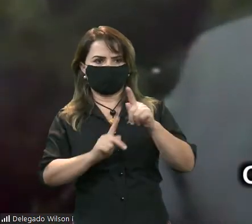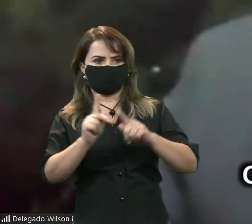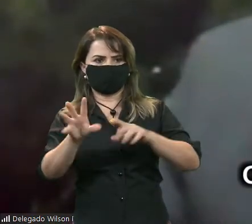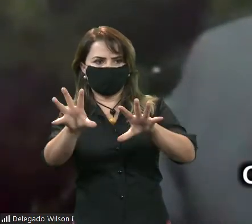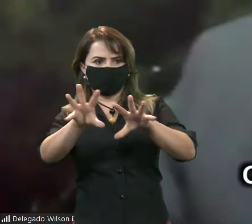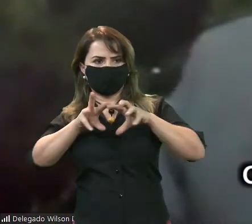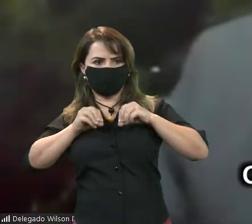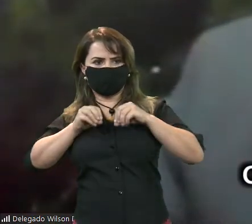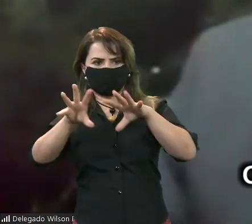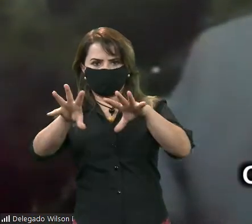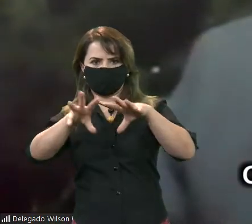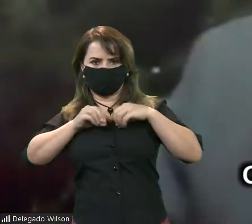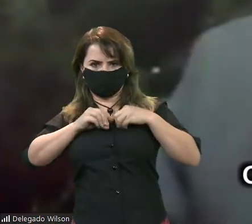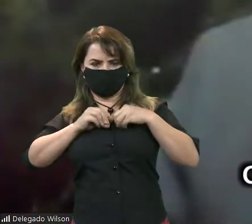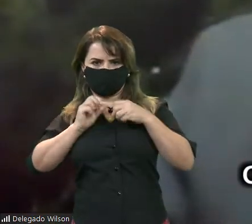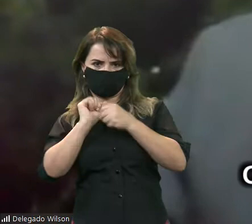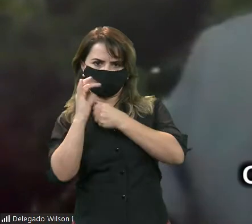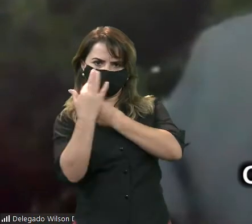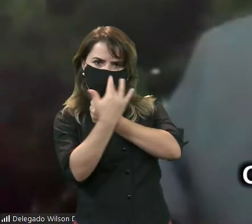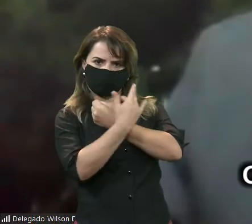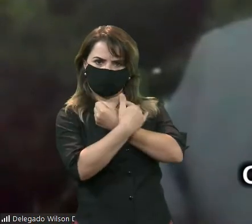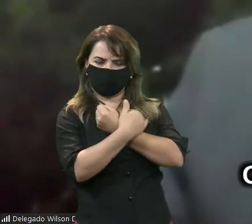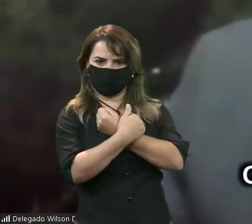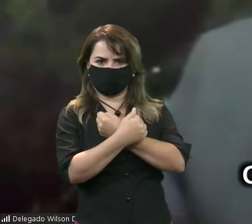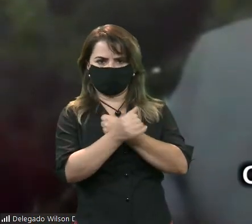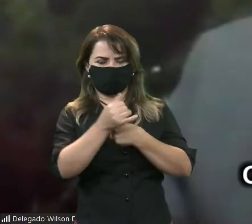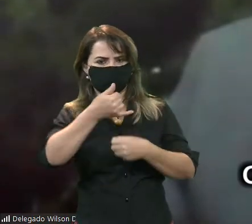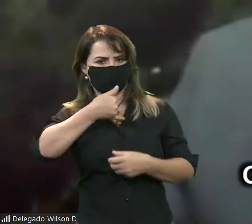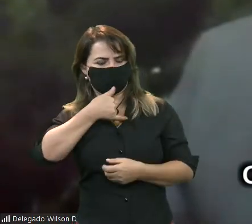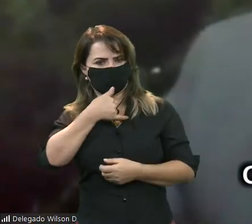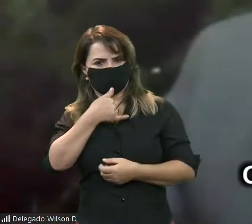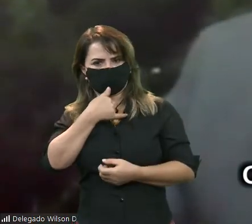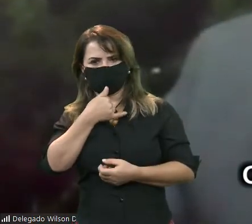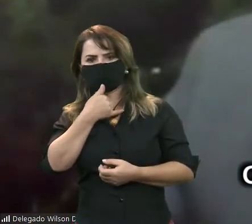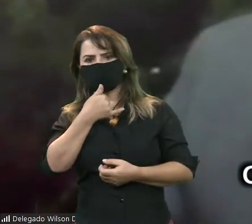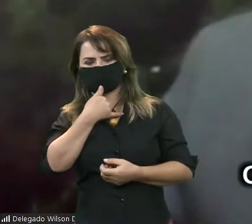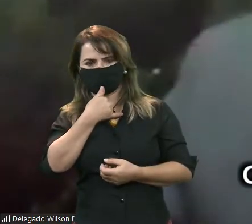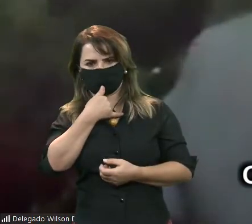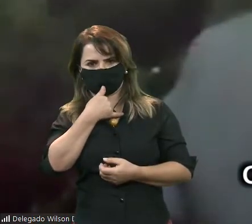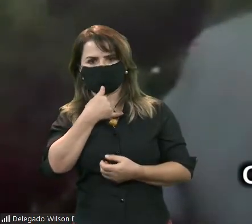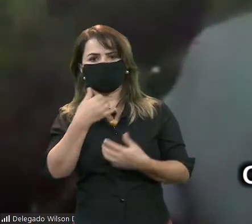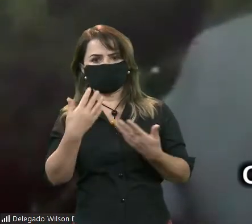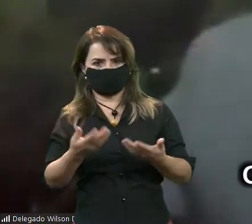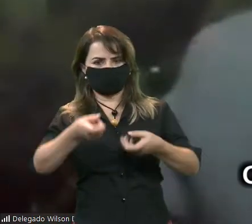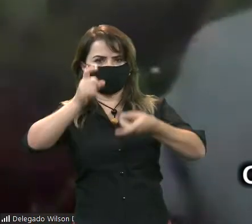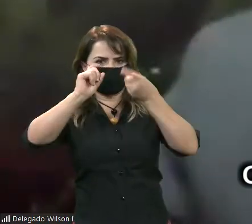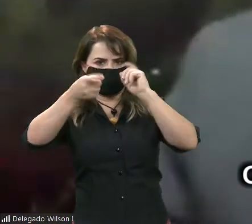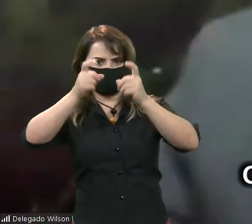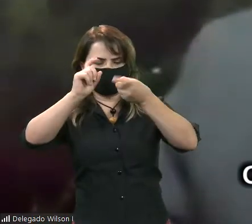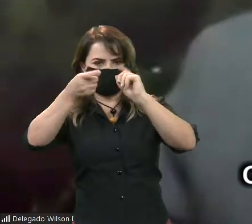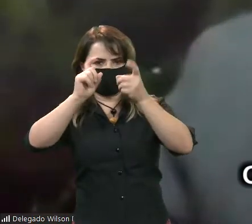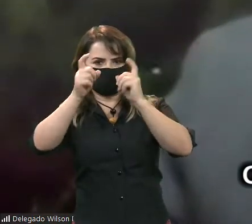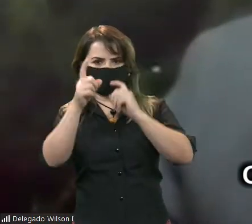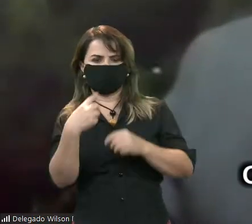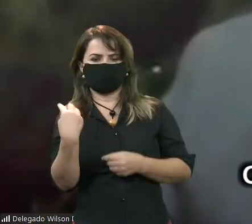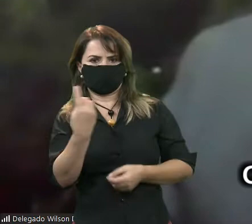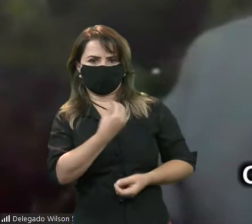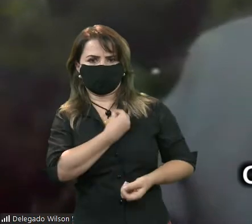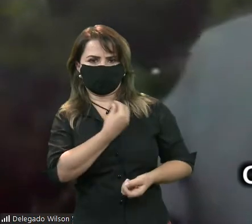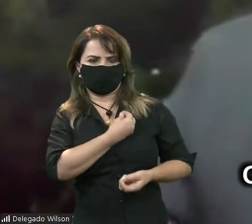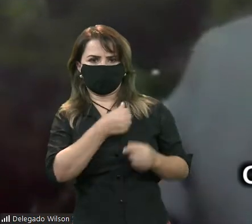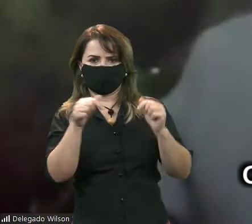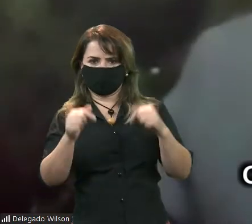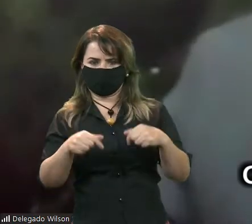estado de São Paulo, que nos preocupa muito, nos entristece. Então, é uma sessão que nós aqui estamos